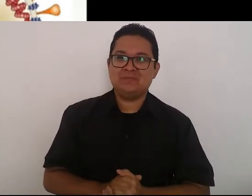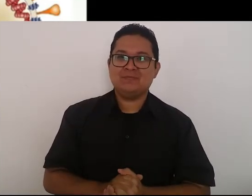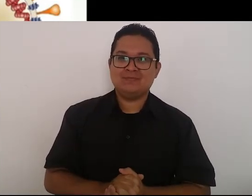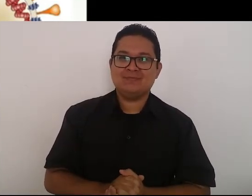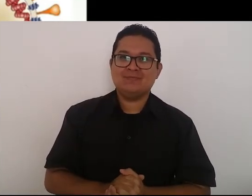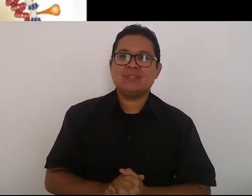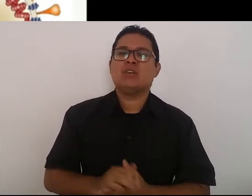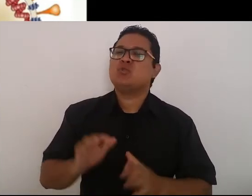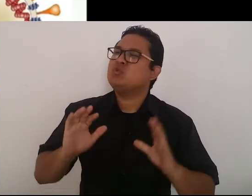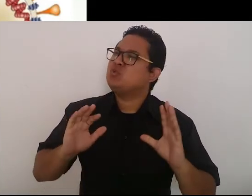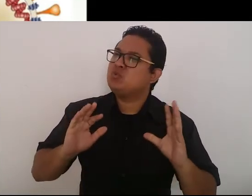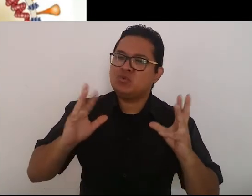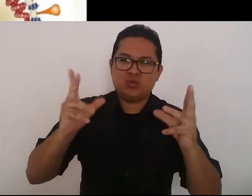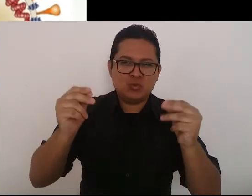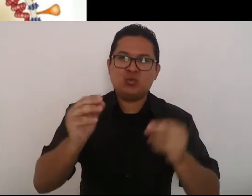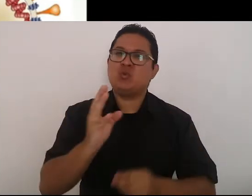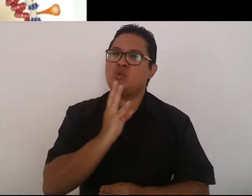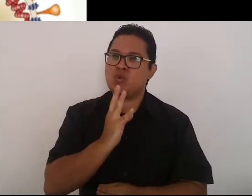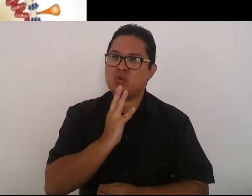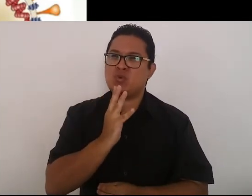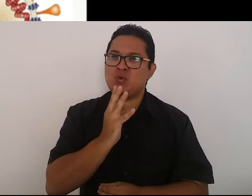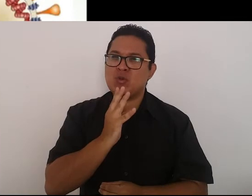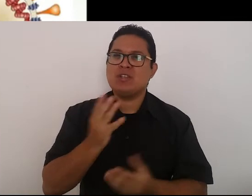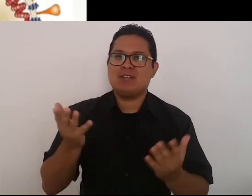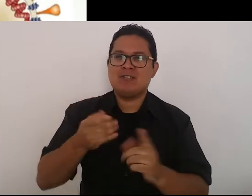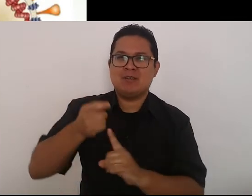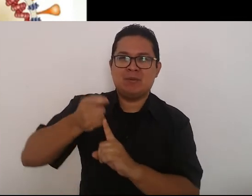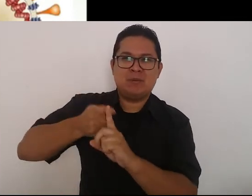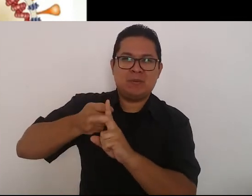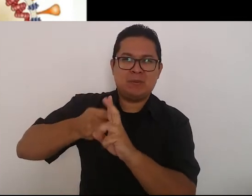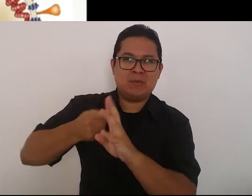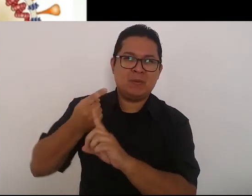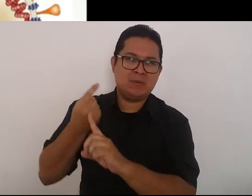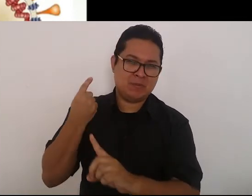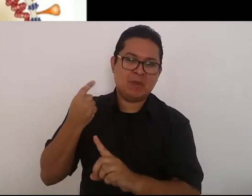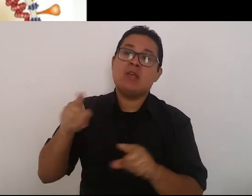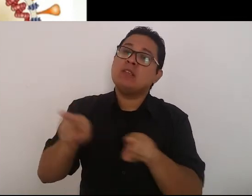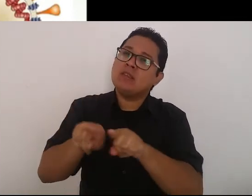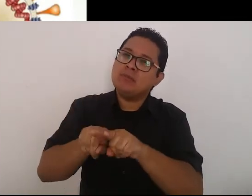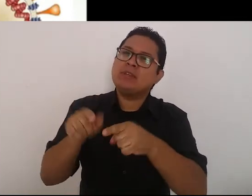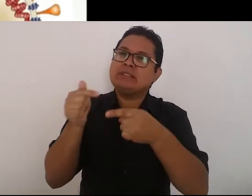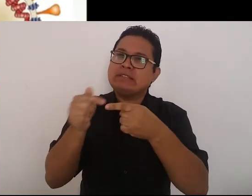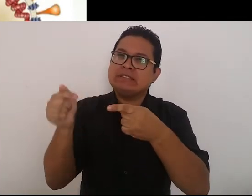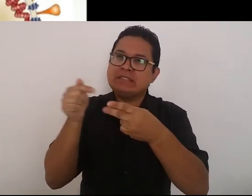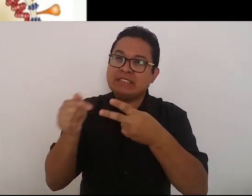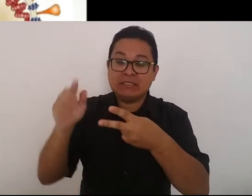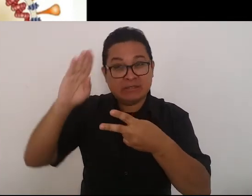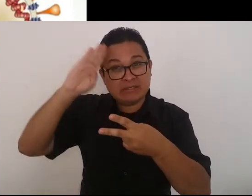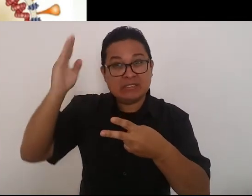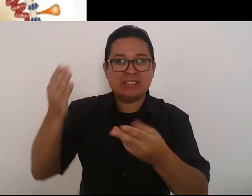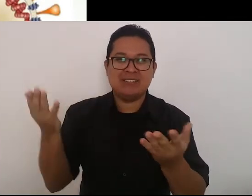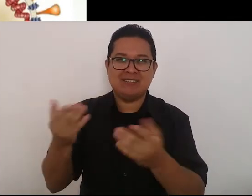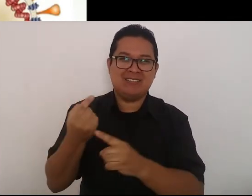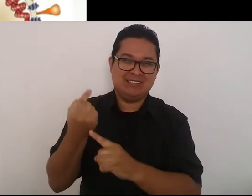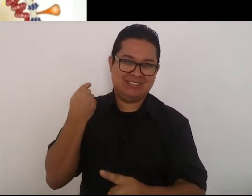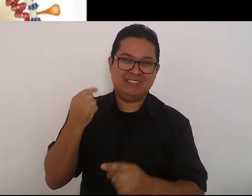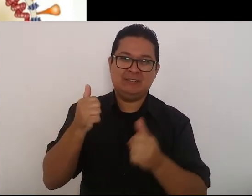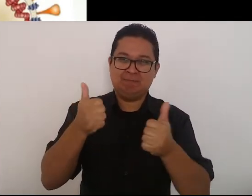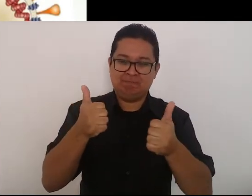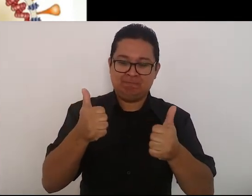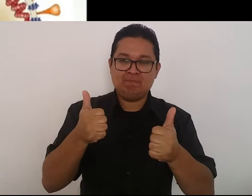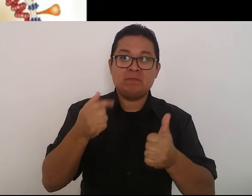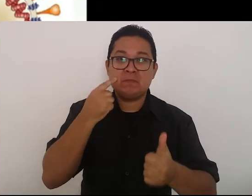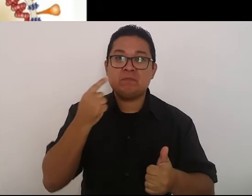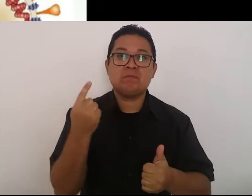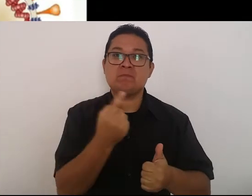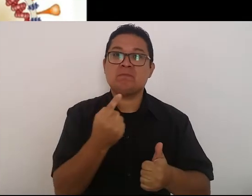últimos meses, mas intensificadamente nas últimas 2 semanas. Então está aqui o nosso